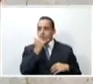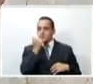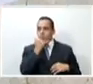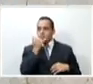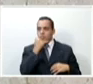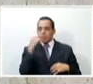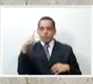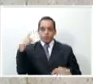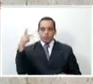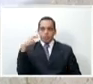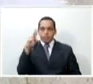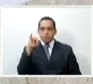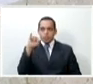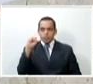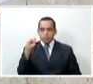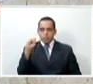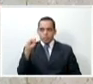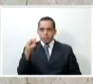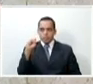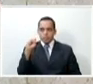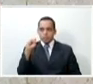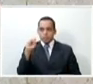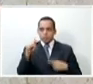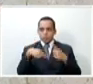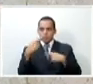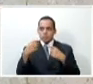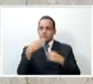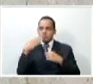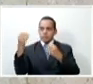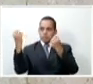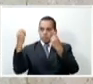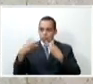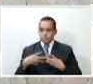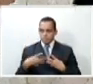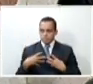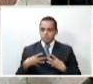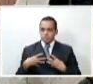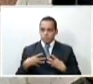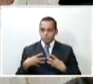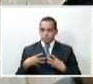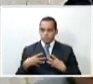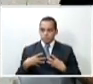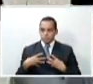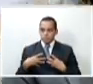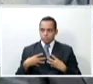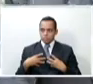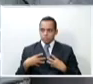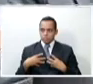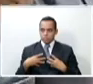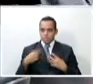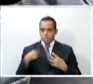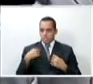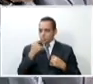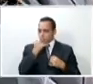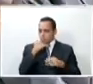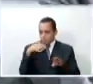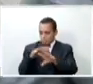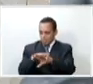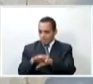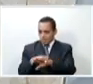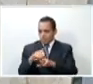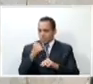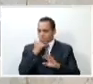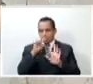desculpe. Depois eu vou pedir uma explicação pessoal para poder falar. Isso, a gente dá a palavra para o senhor. Tá, mas eu não ofendi o senhor em algum motivo? Não, tá, ok. Então me desculpe não ter te dado essa